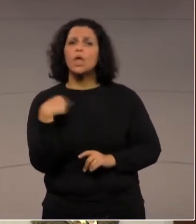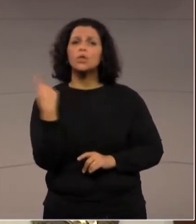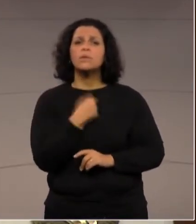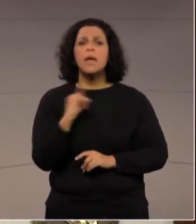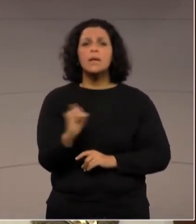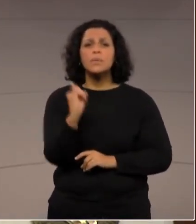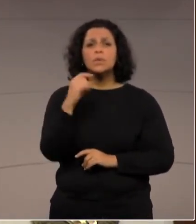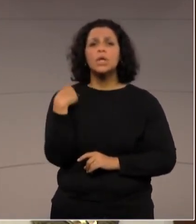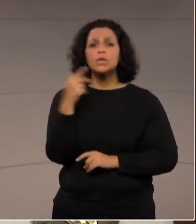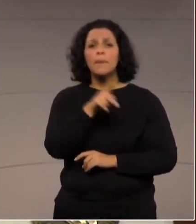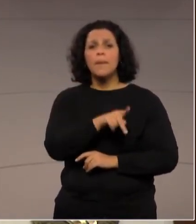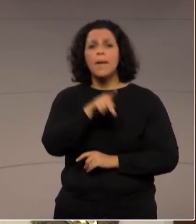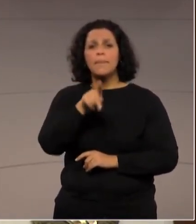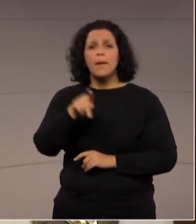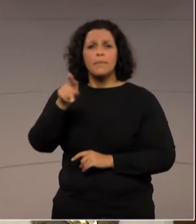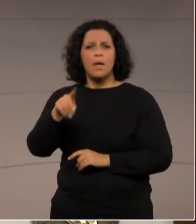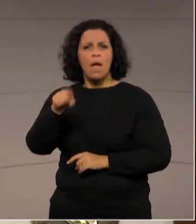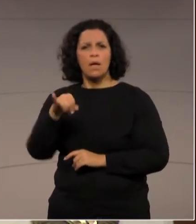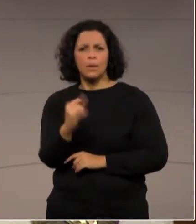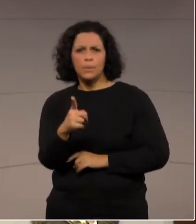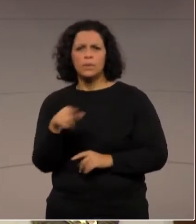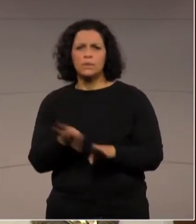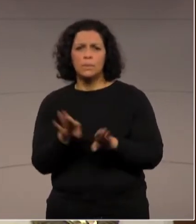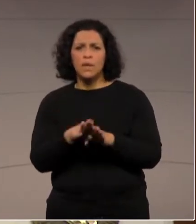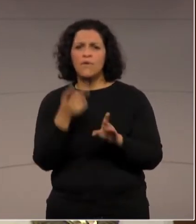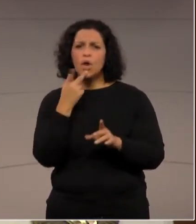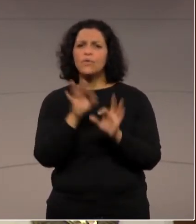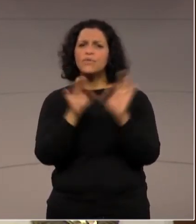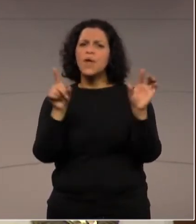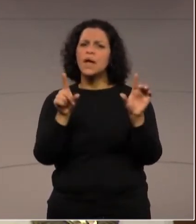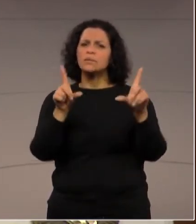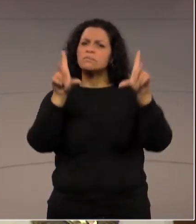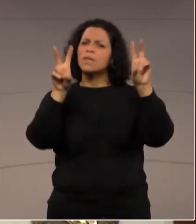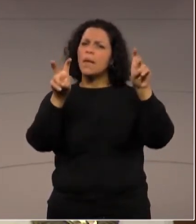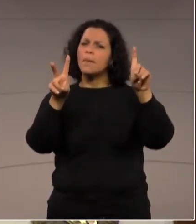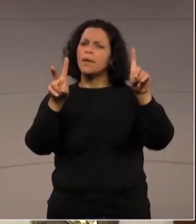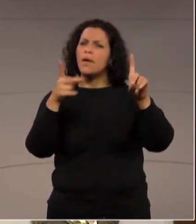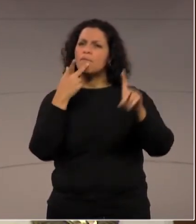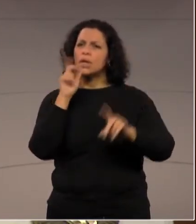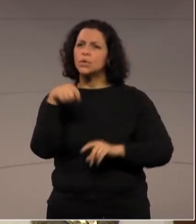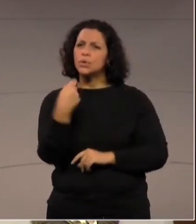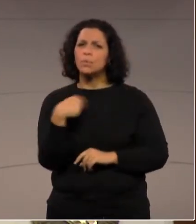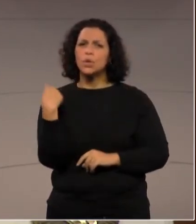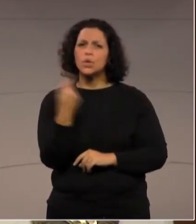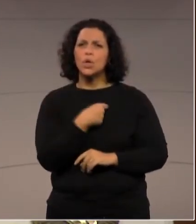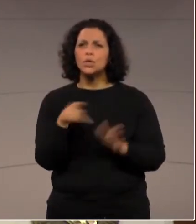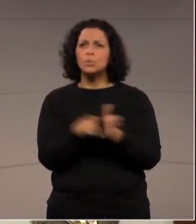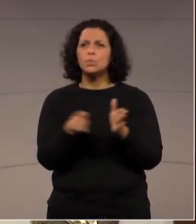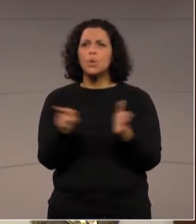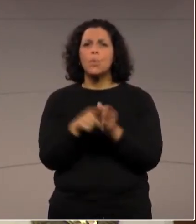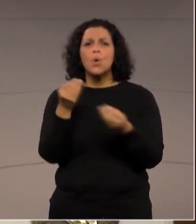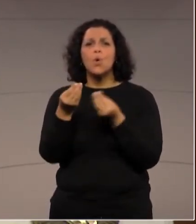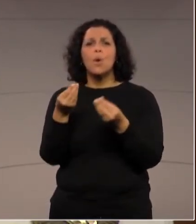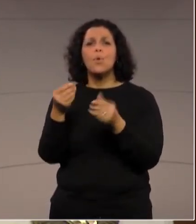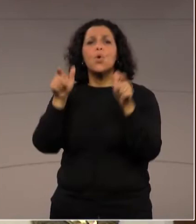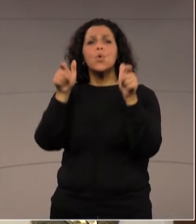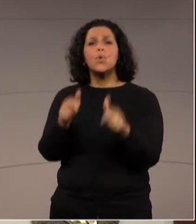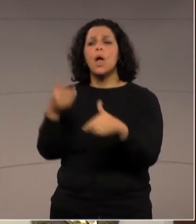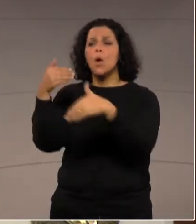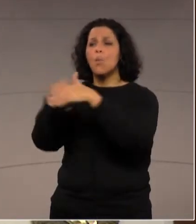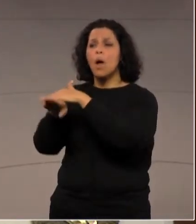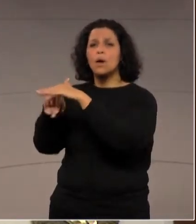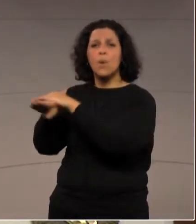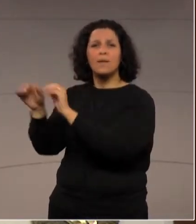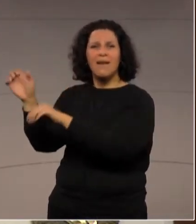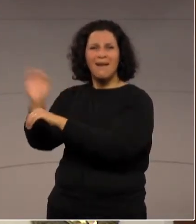importância das upps usou um exemplo uma frase solta no tocante à armazenamento de veículos que foi um